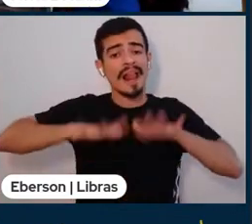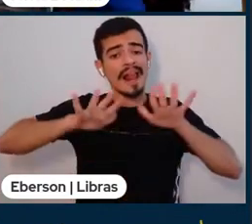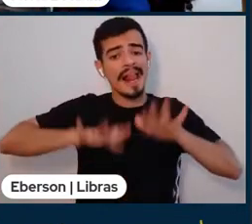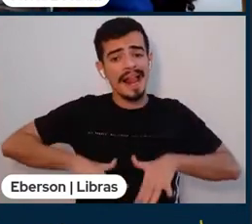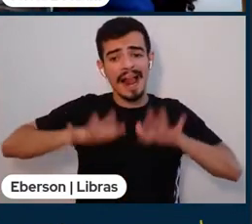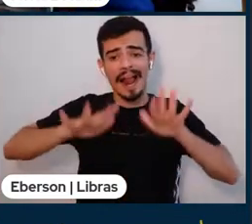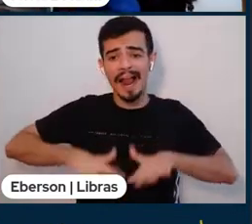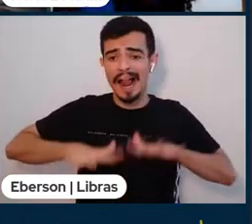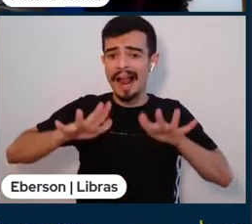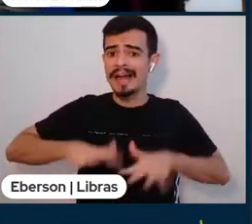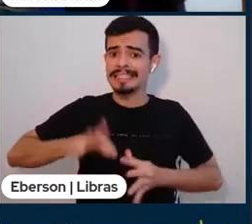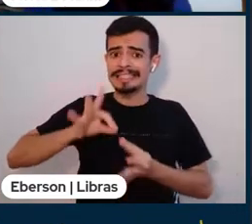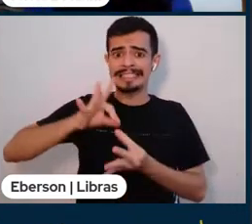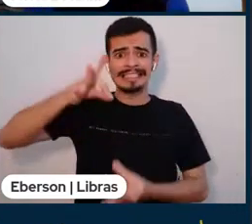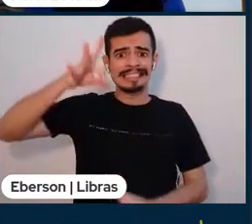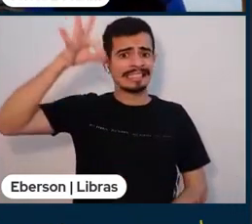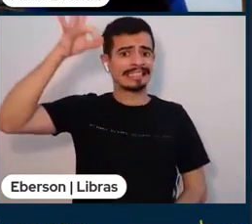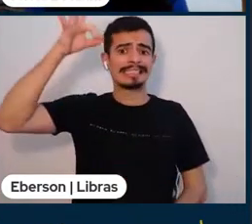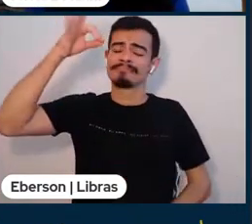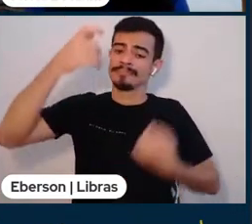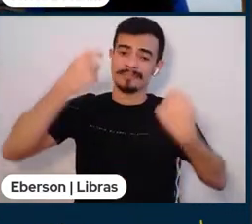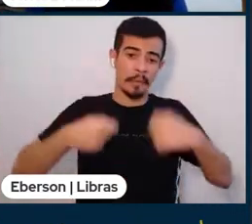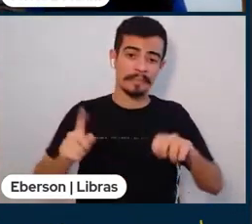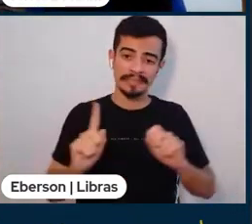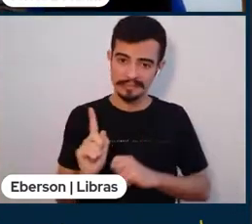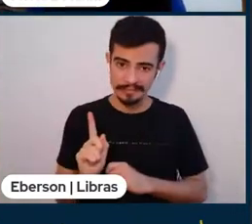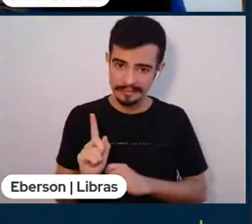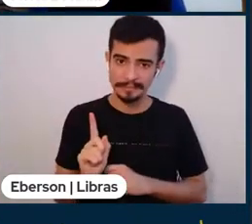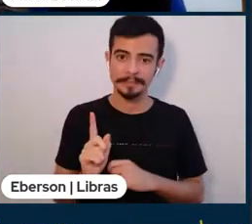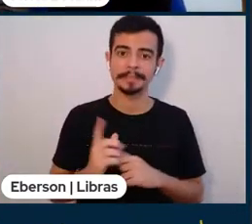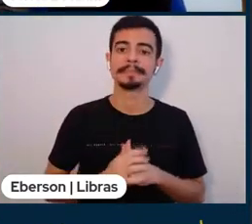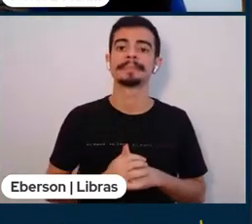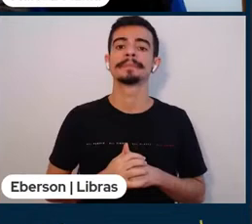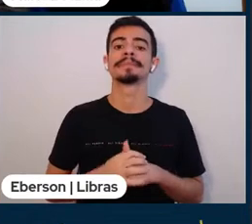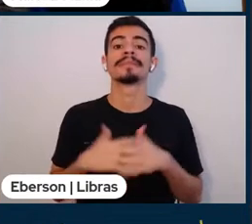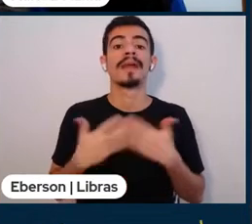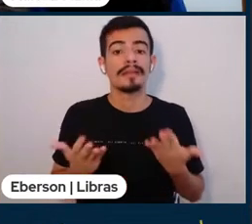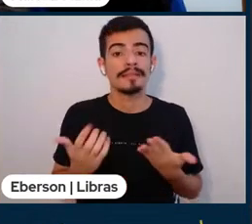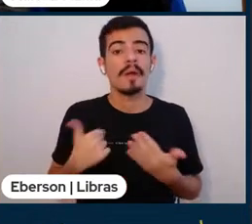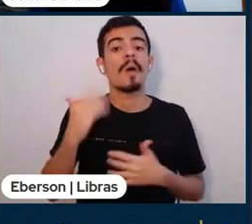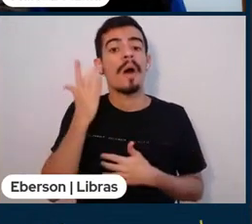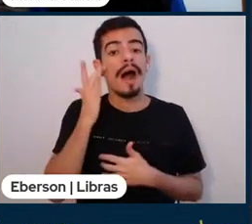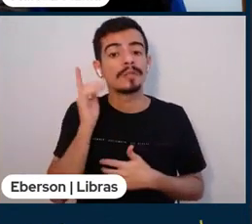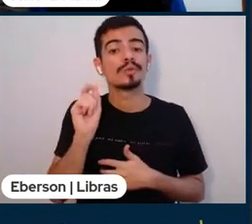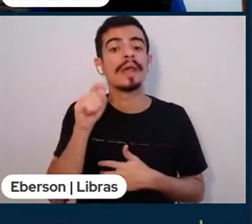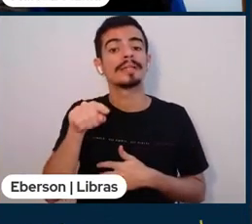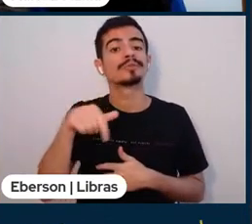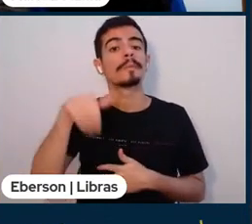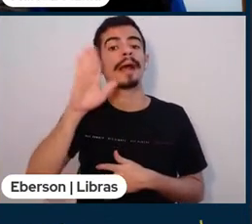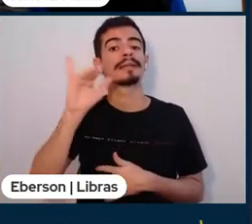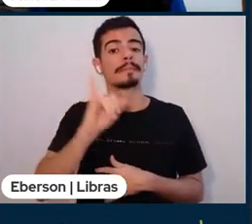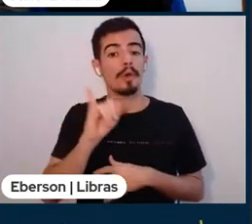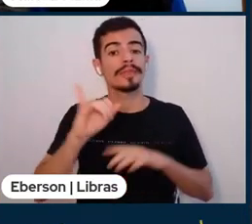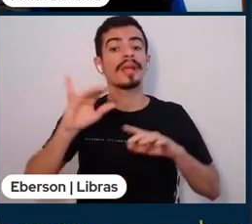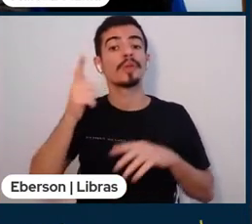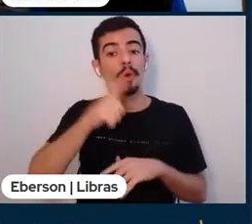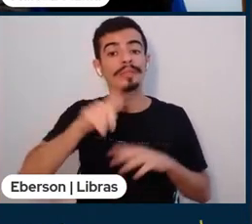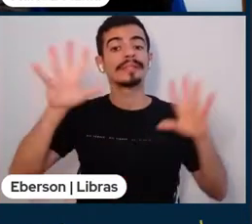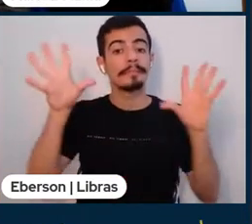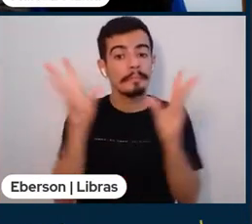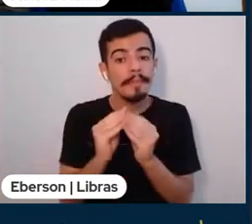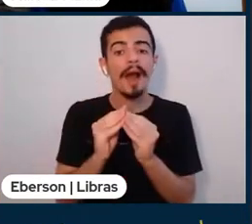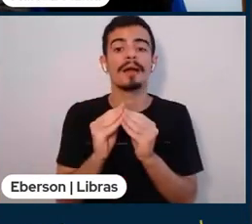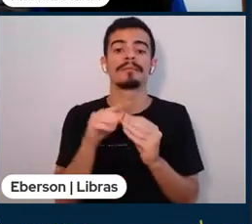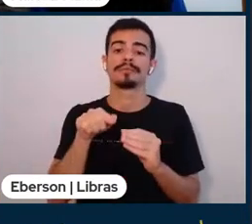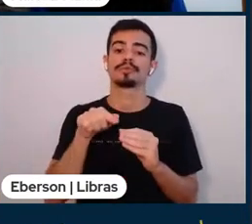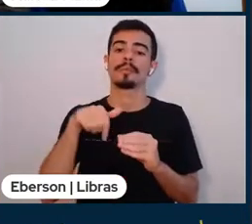livro e não precisa. Então eu acho que isso para mim foi o que mais mudou, assim. Não sei